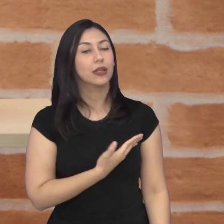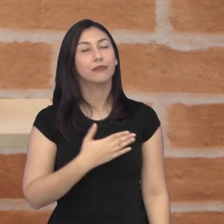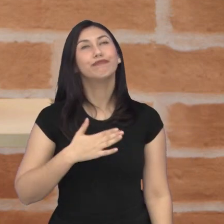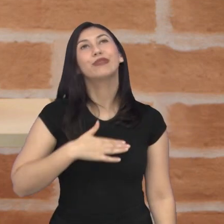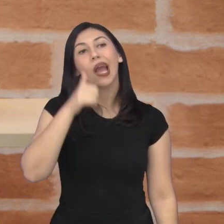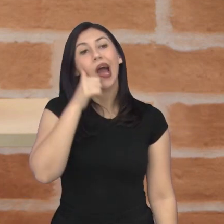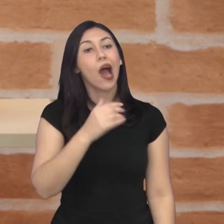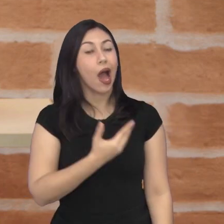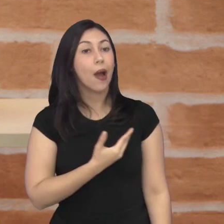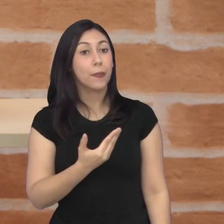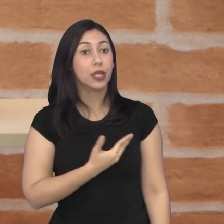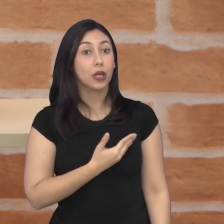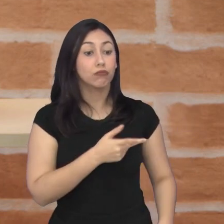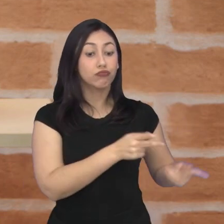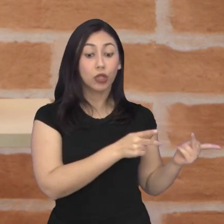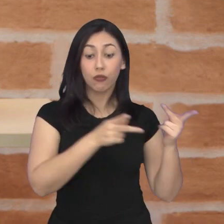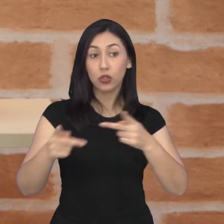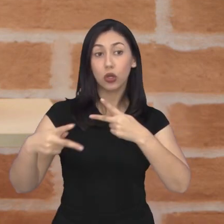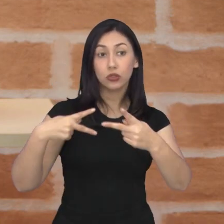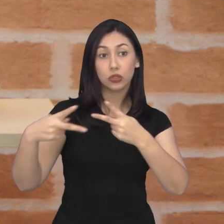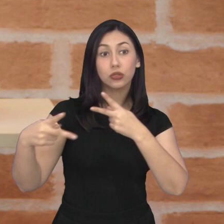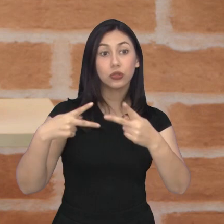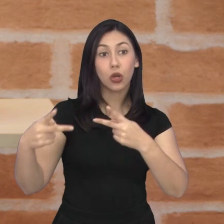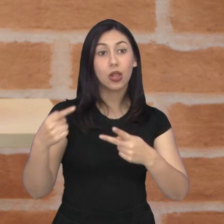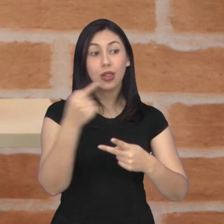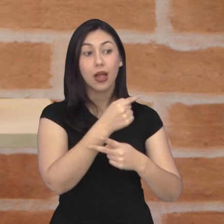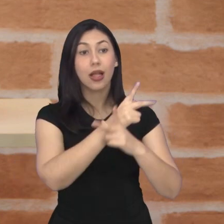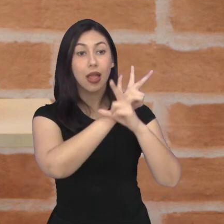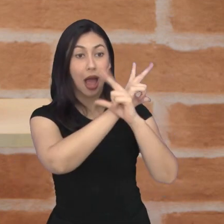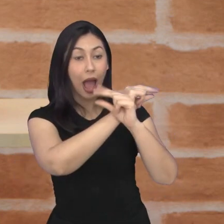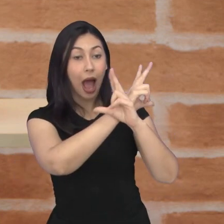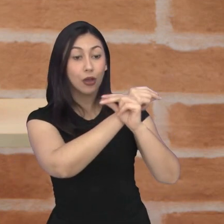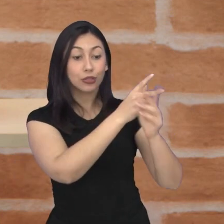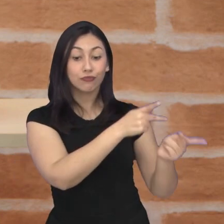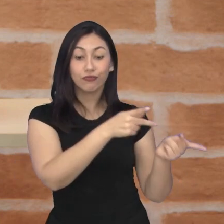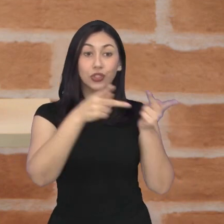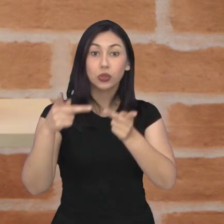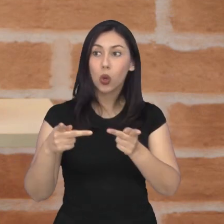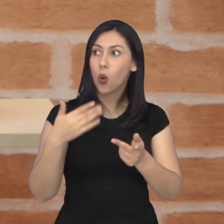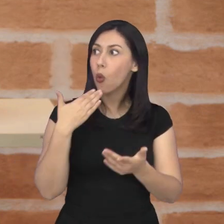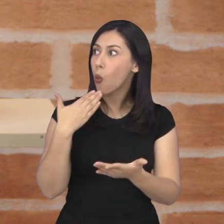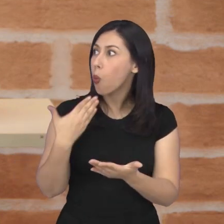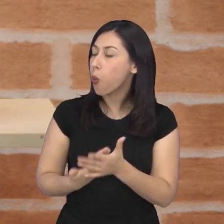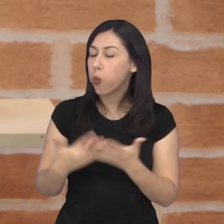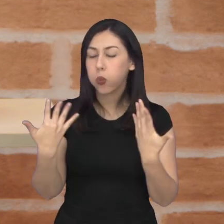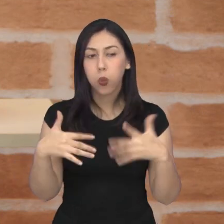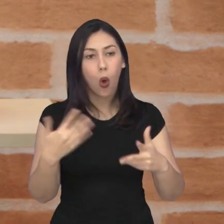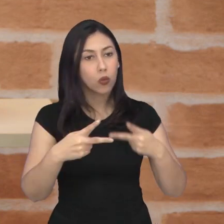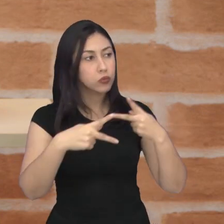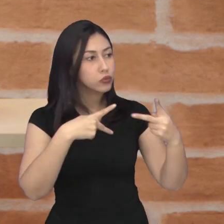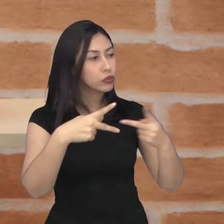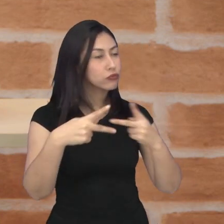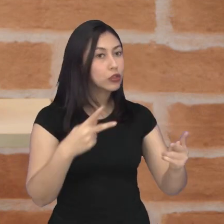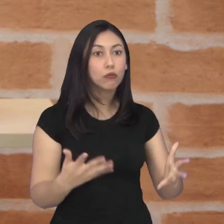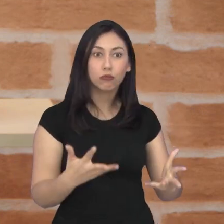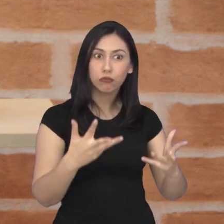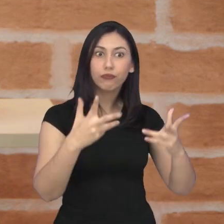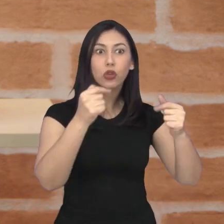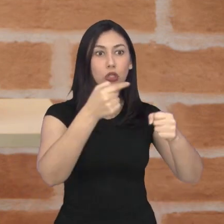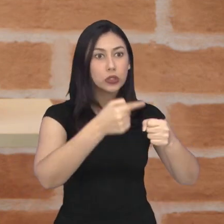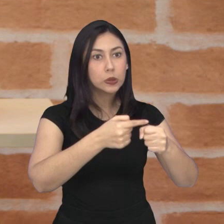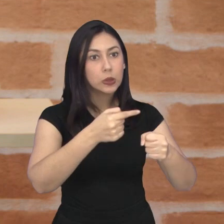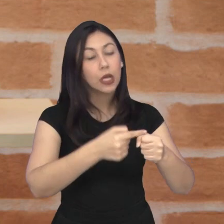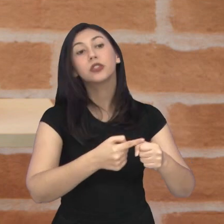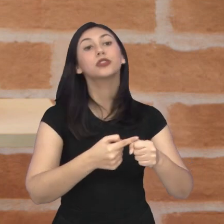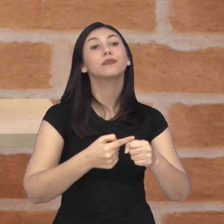que recém chegou em São José dos Campos, ela veio da Áustria e estava impressionada com São José, né? Então, imagina o quanto